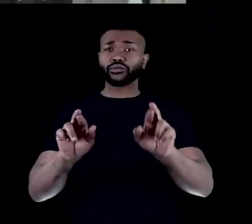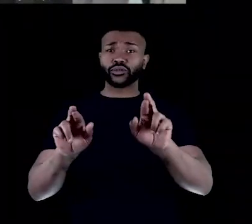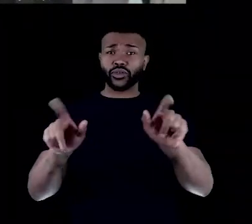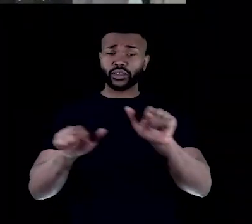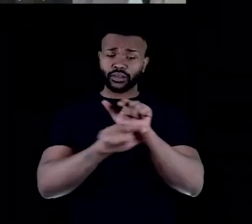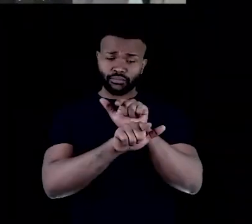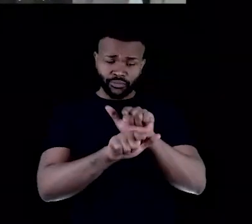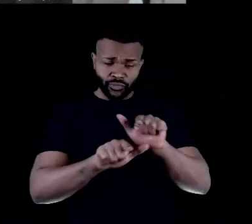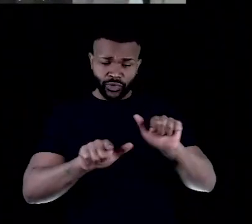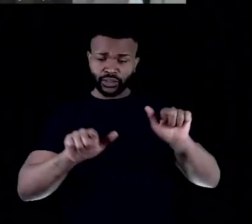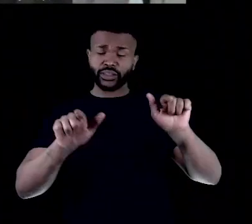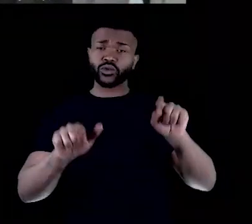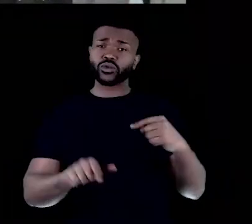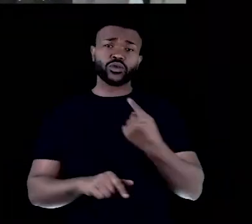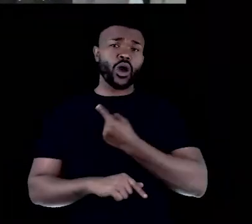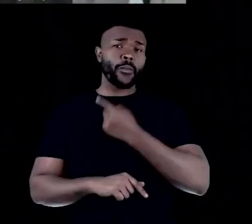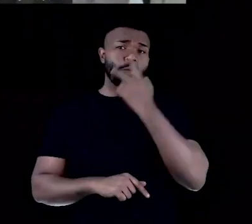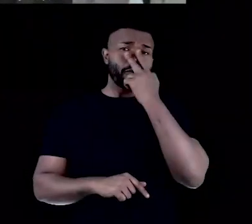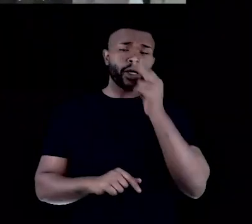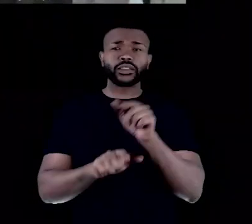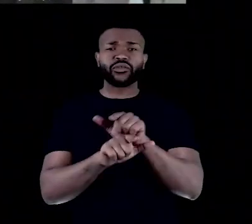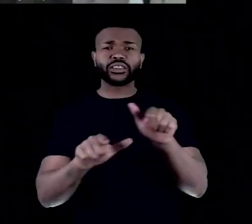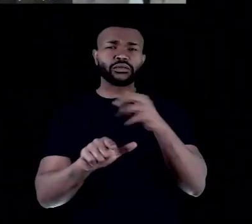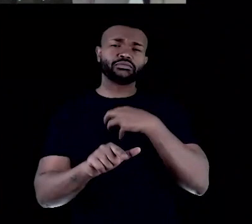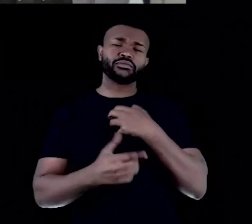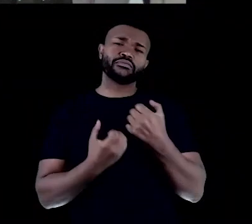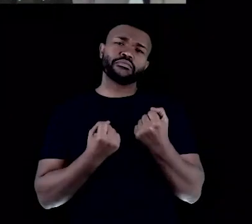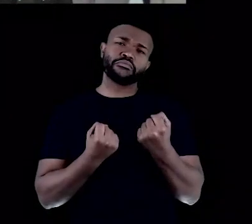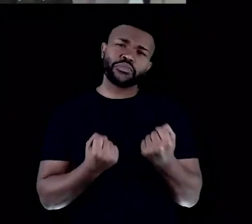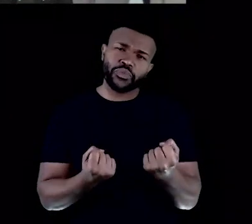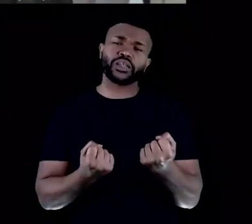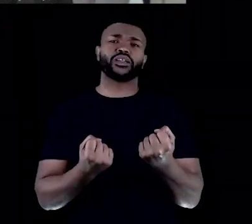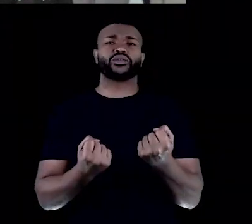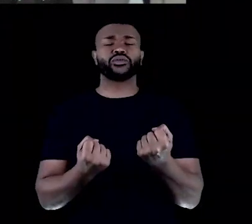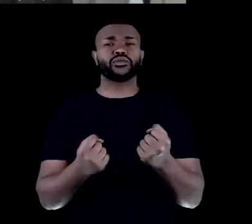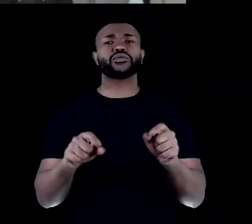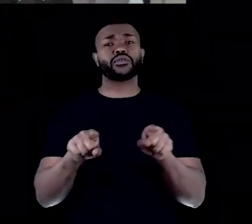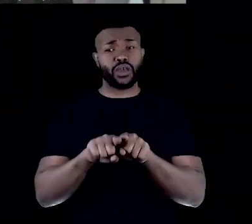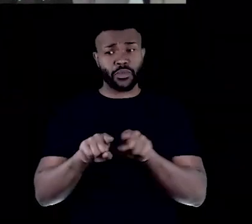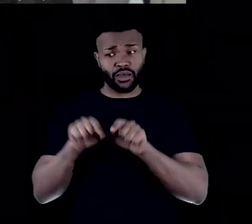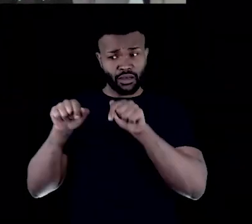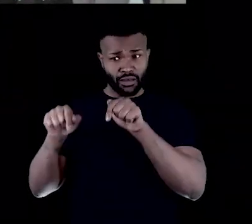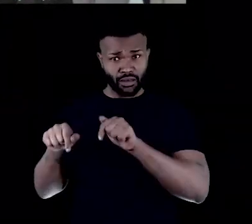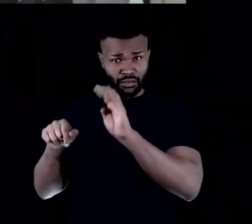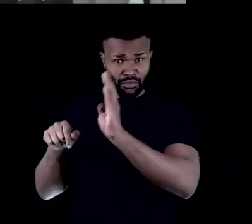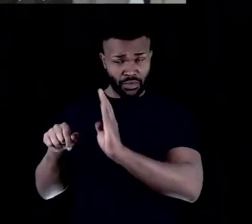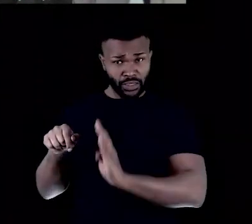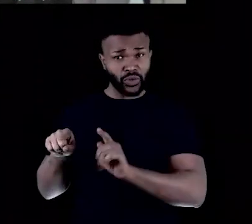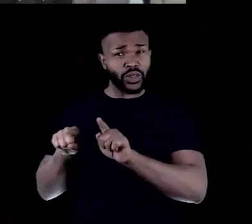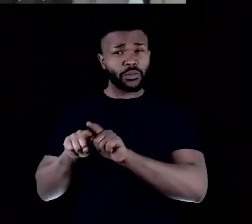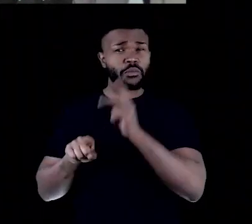entre o que é esse vazio, que para a gente não parece um vazio, parece um peso, tal como a gente encara aqui no Ocidente, e